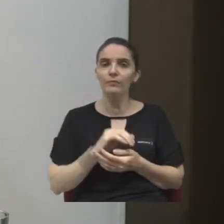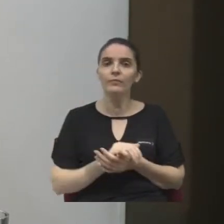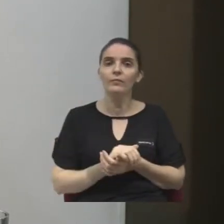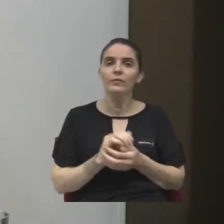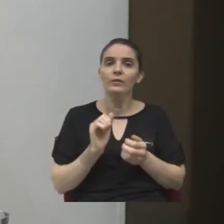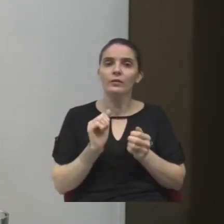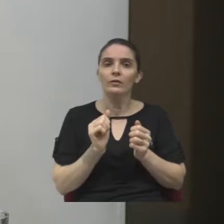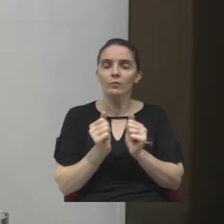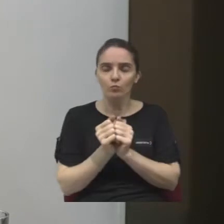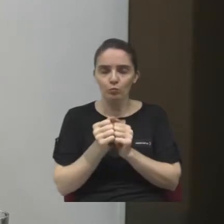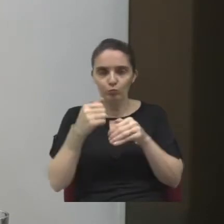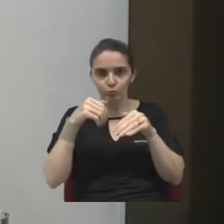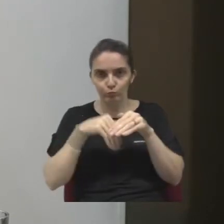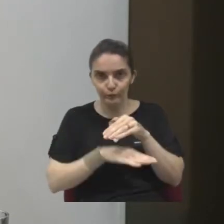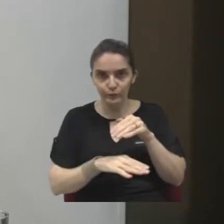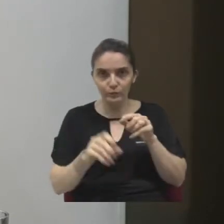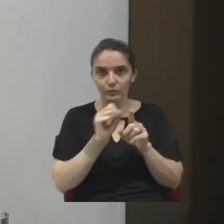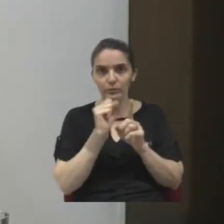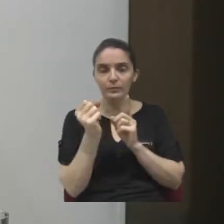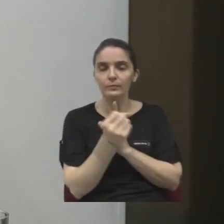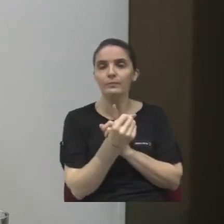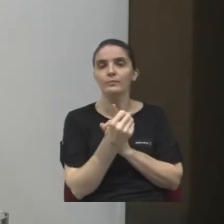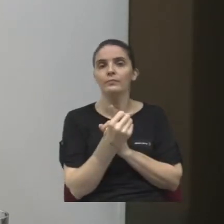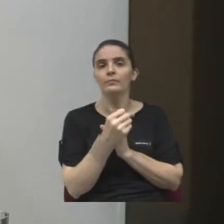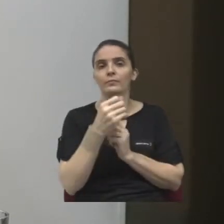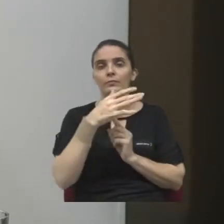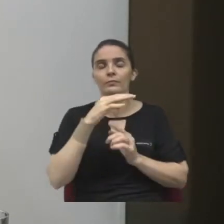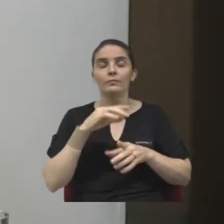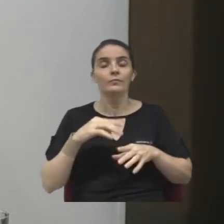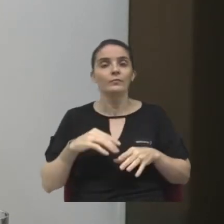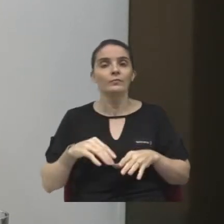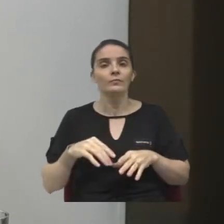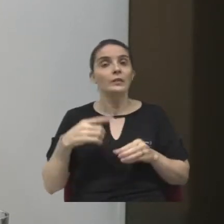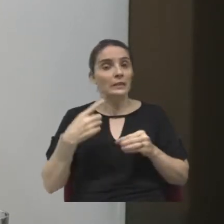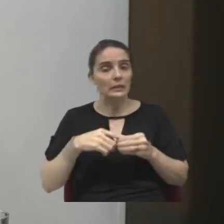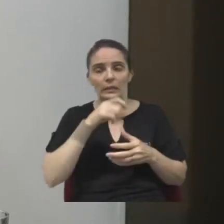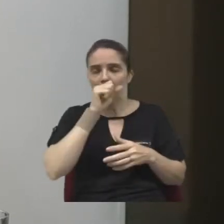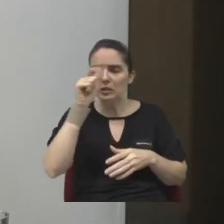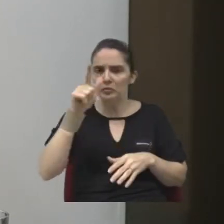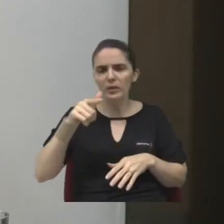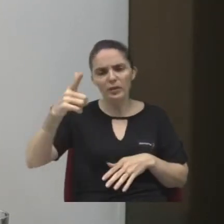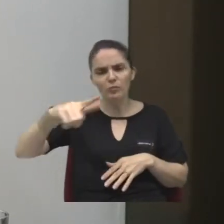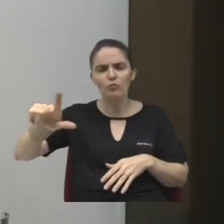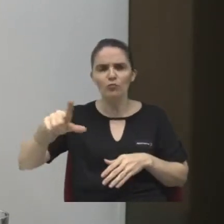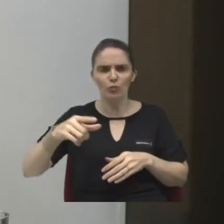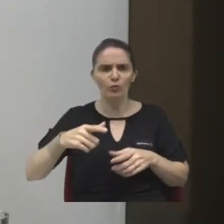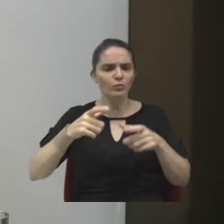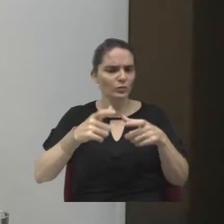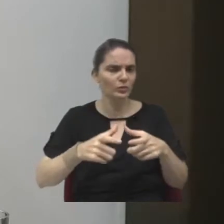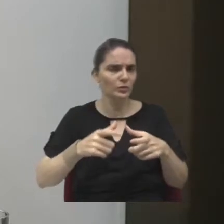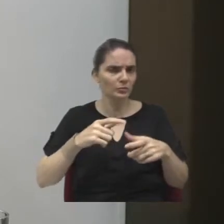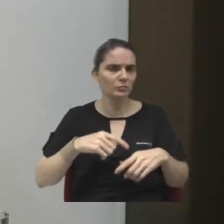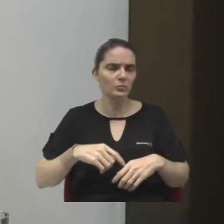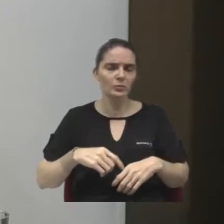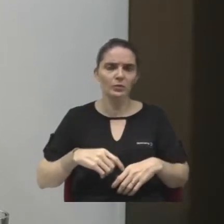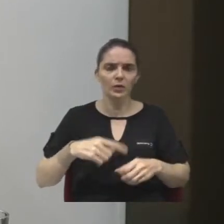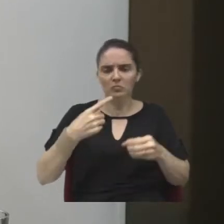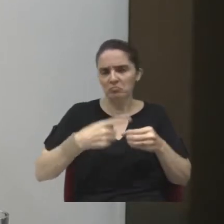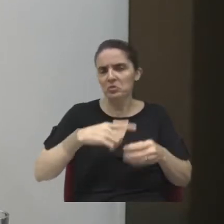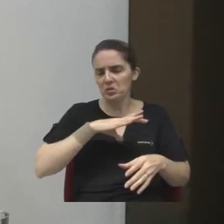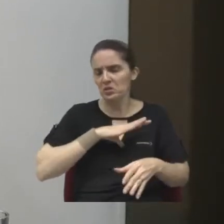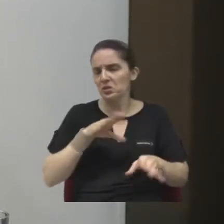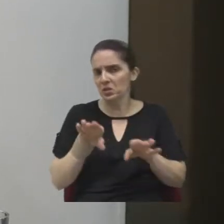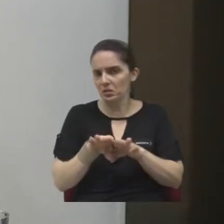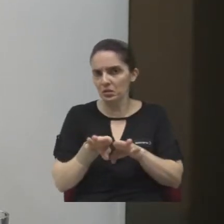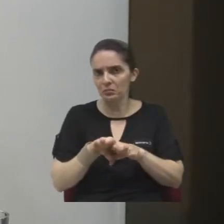Social, tanto em nosso município como nos demais municípios do Estado de São Paulo. Então, aqui solicito